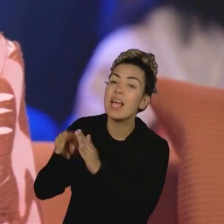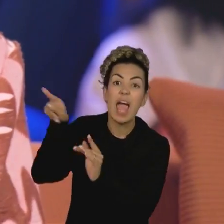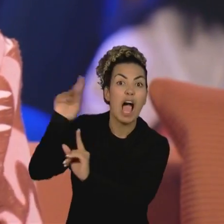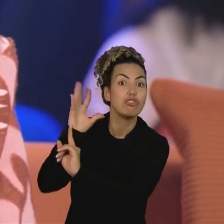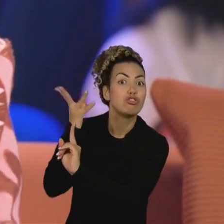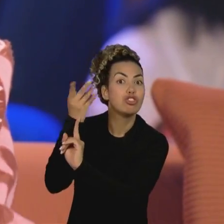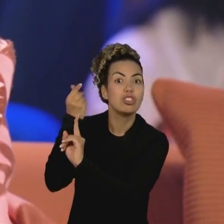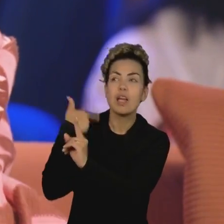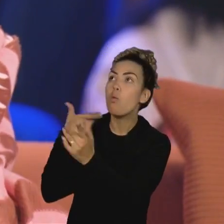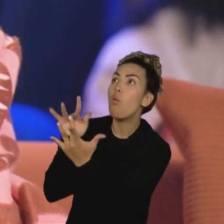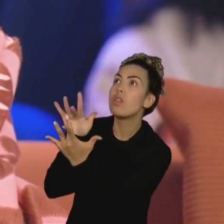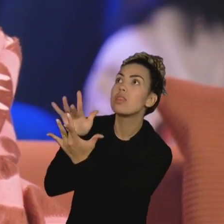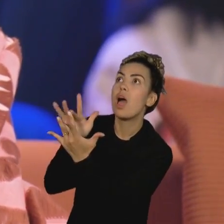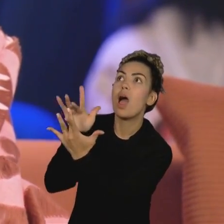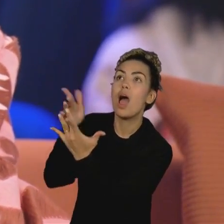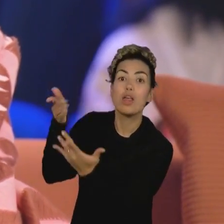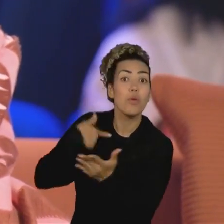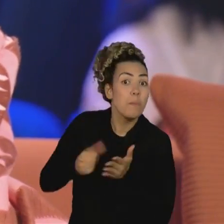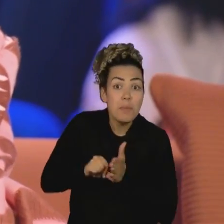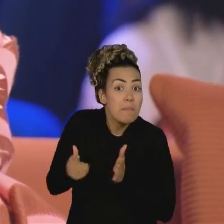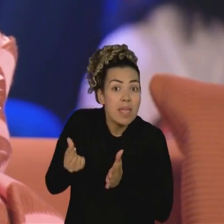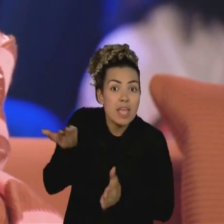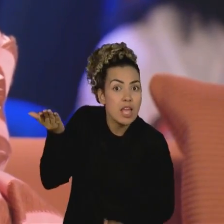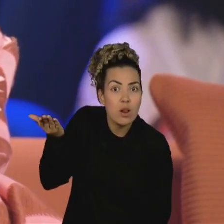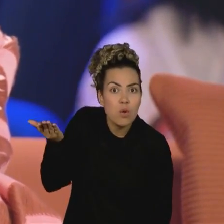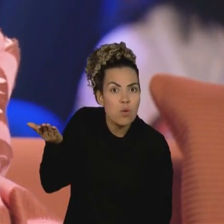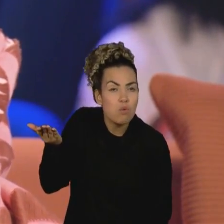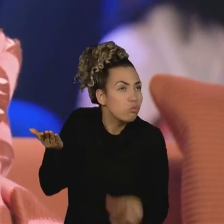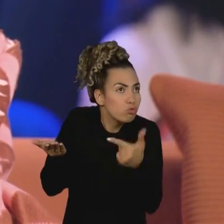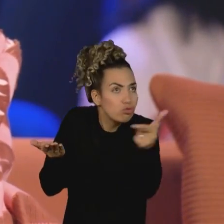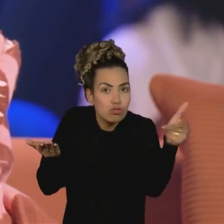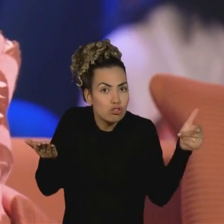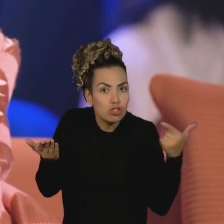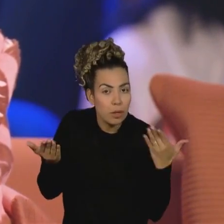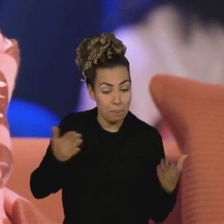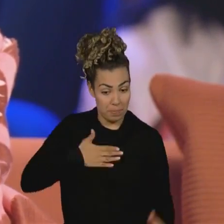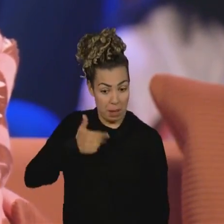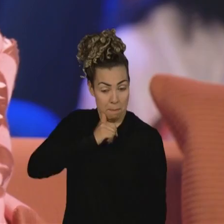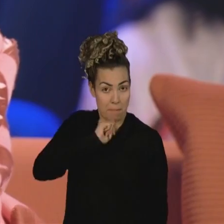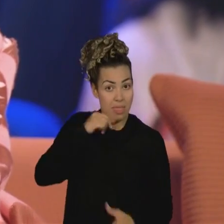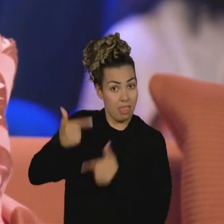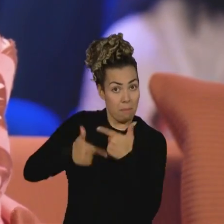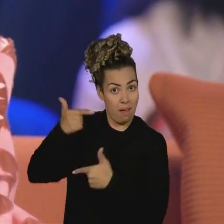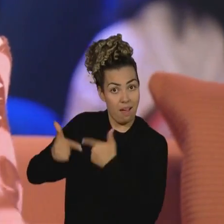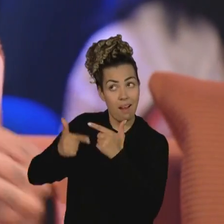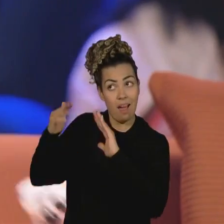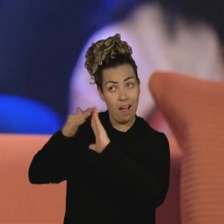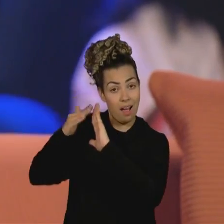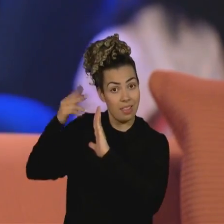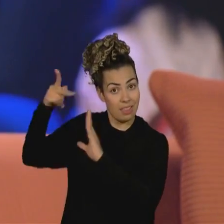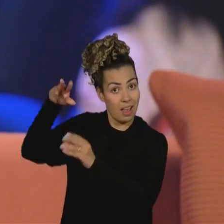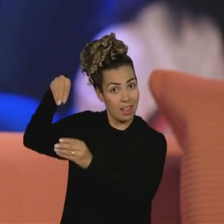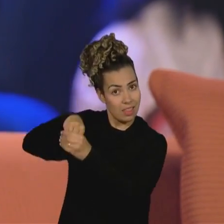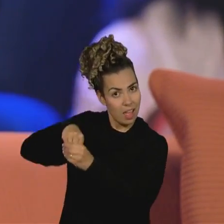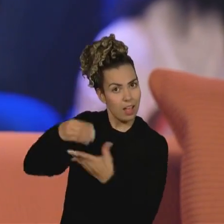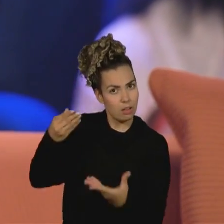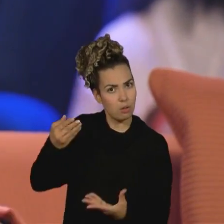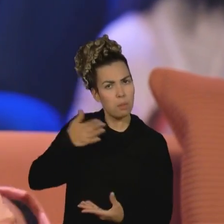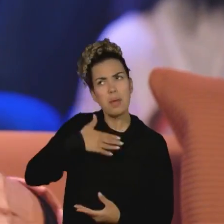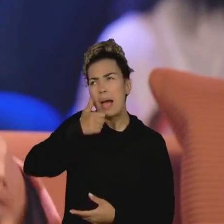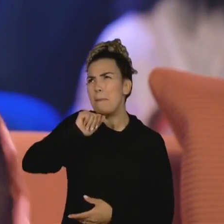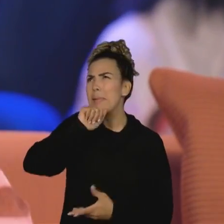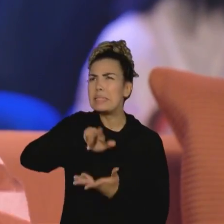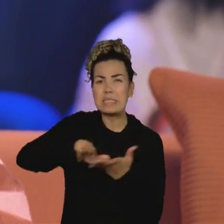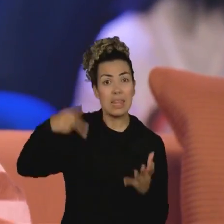contato. E eu vi, minha mãe trabalhava na casa da Vera Fischer. Minha mãe trabalhou lá anos e anos. Minha mãe foi babá